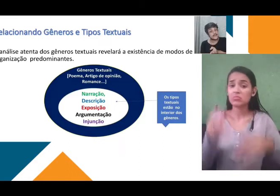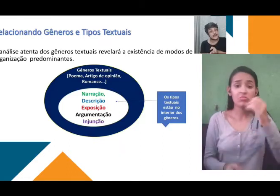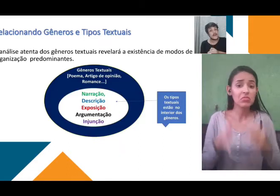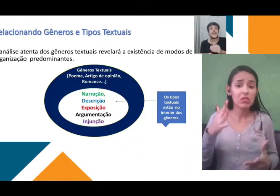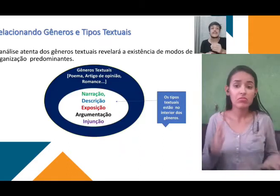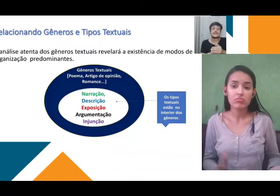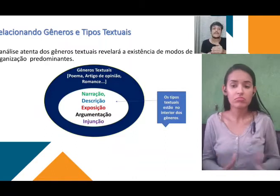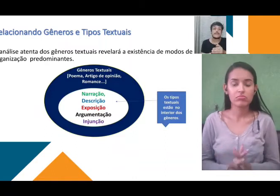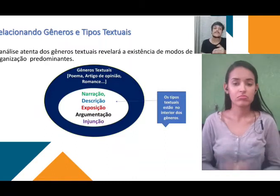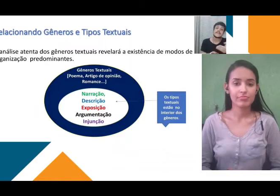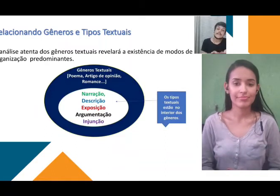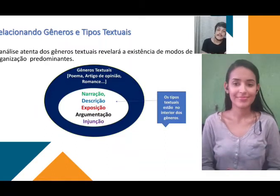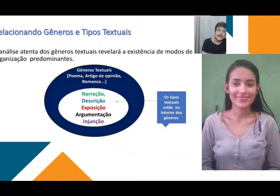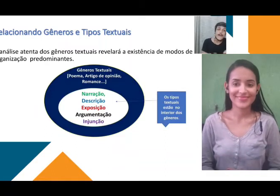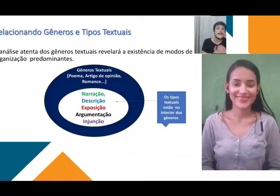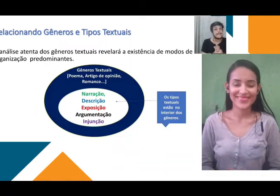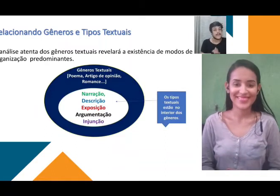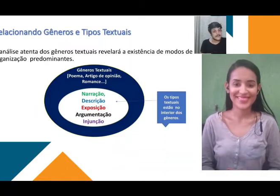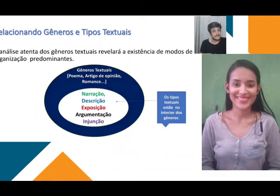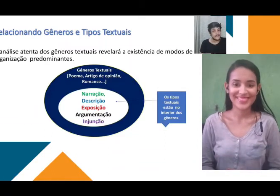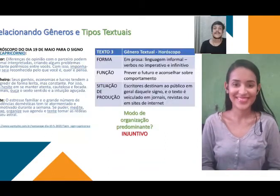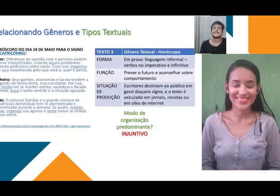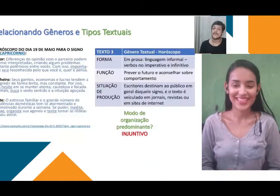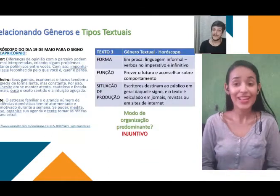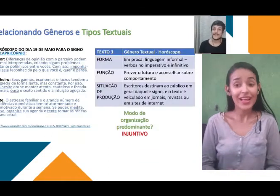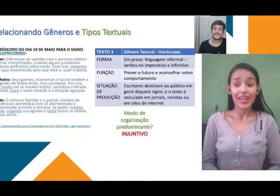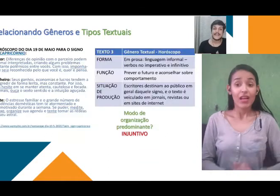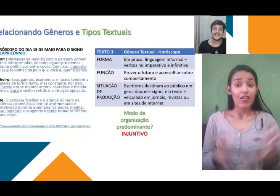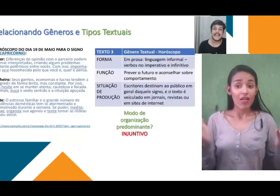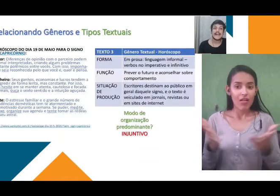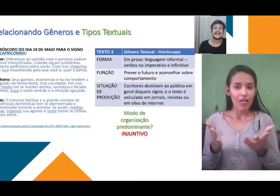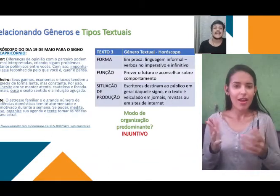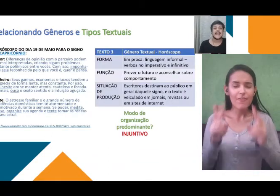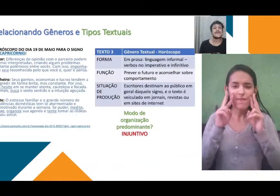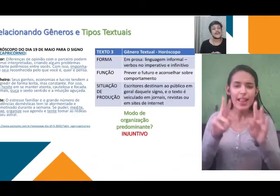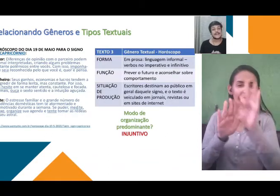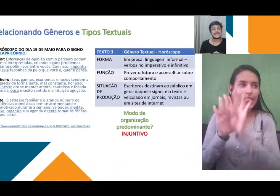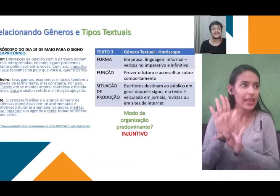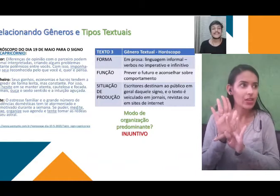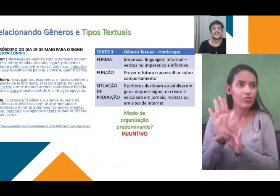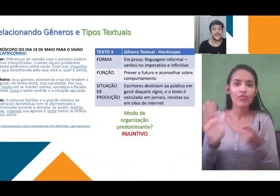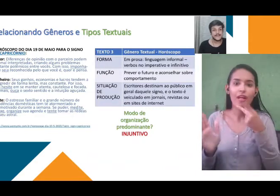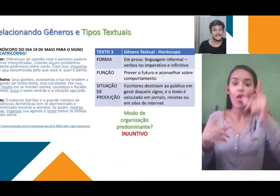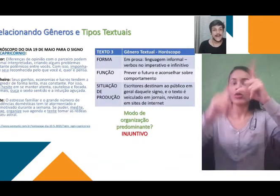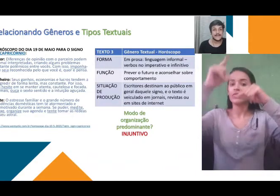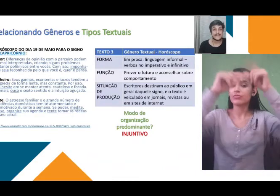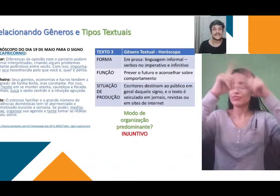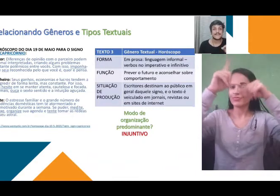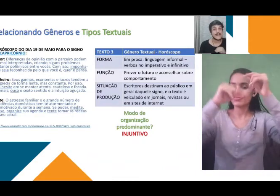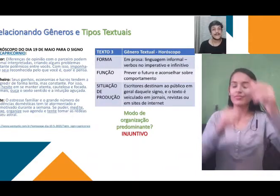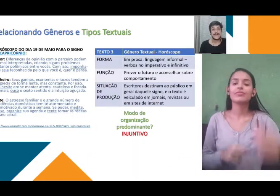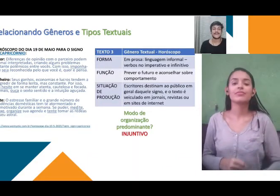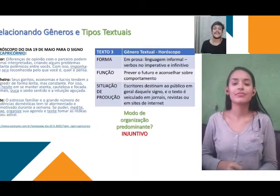a narração, em outros momentos a descrição, por exemplo. Bom, vamos analisar um horóscopo do dia 19 de maio para o